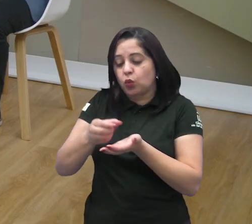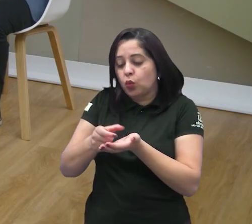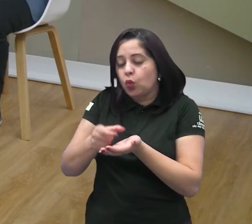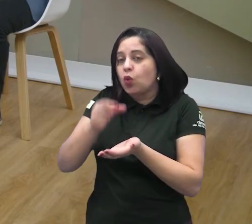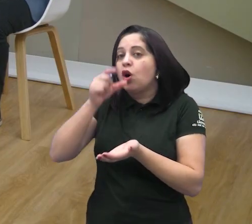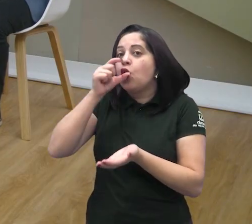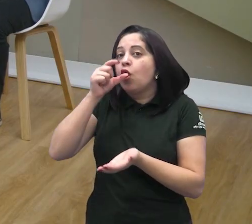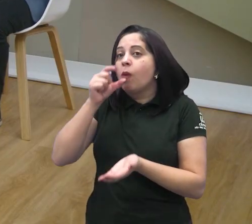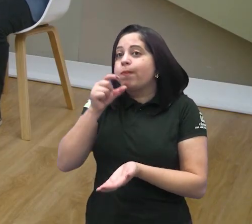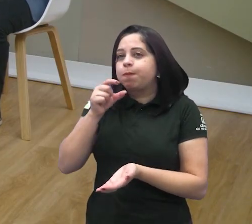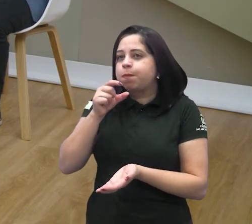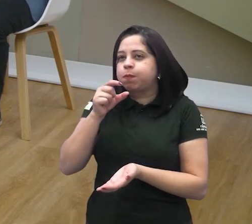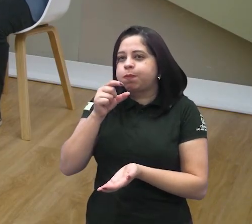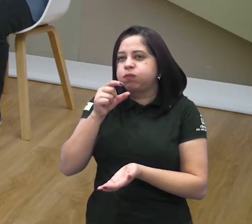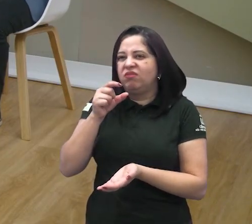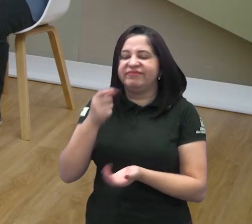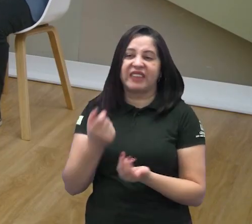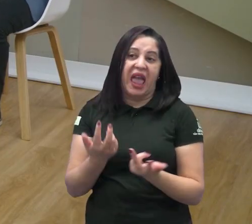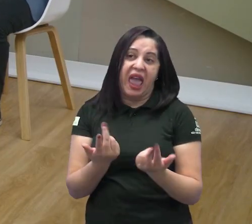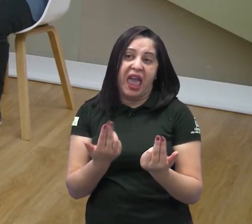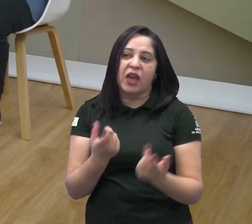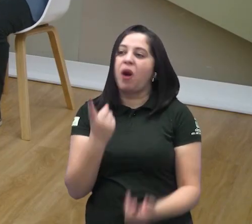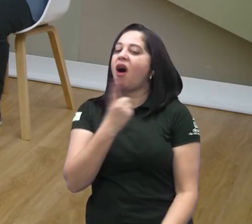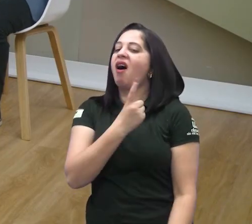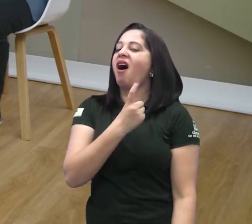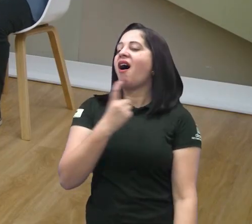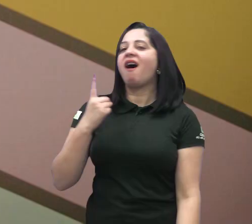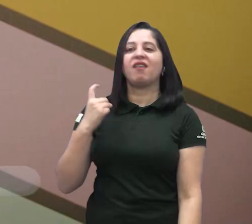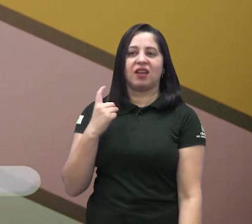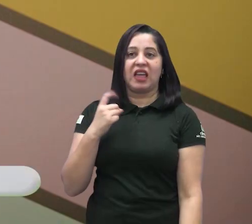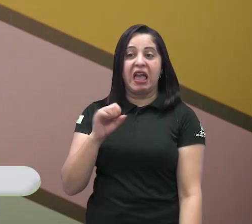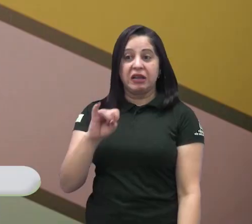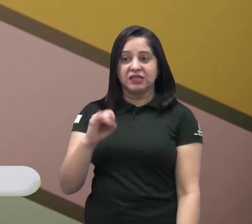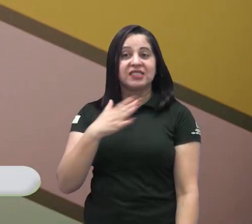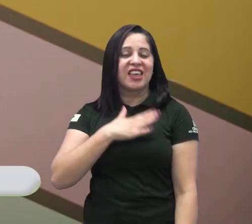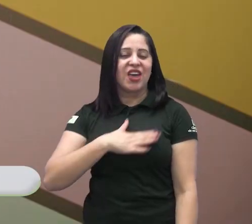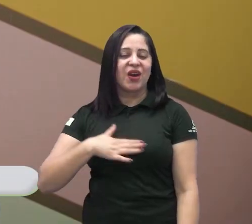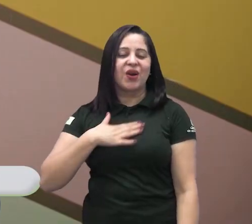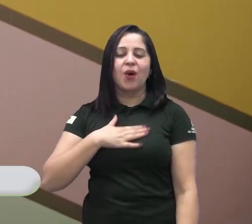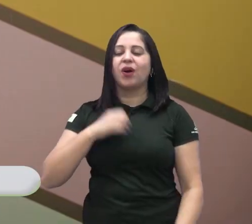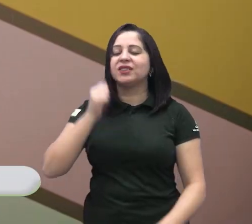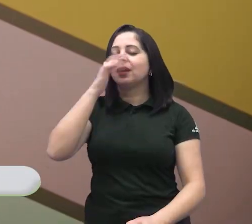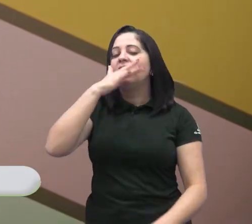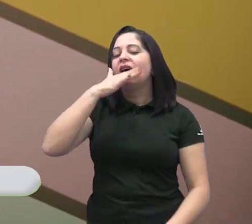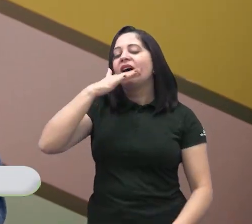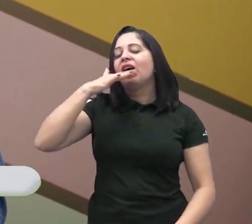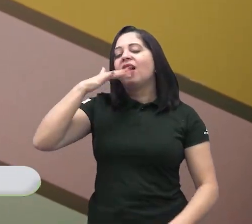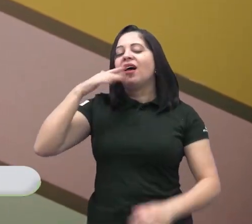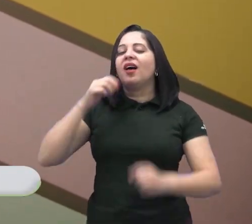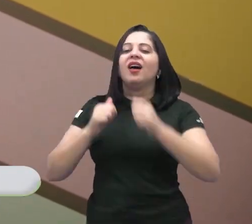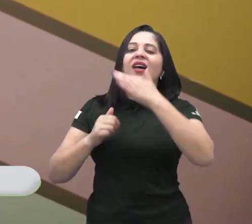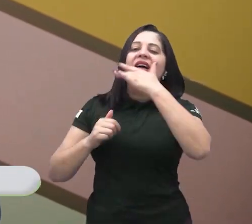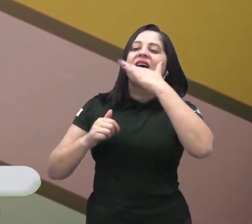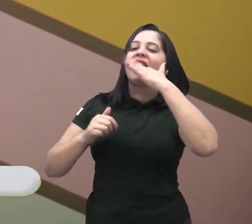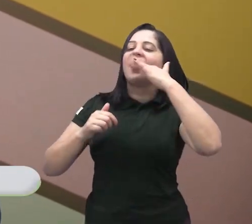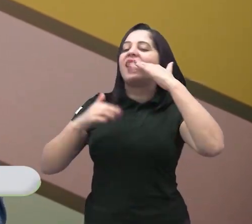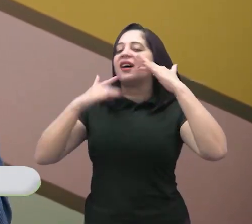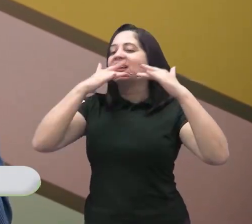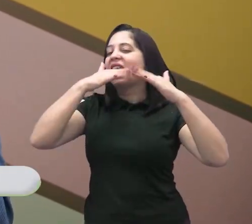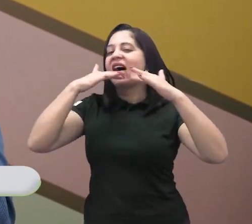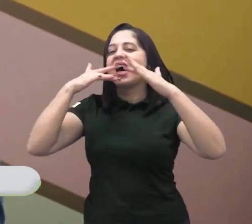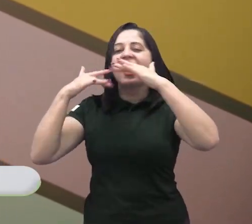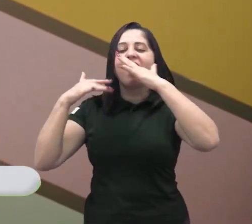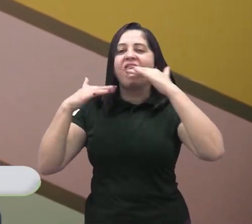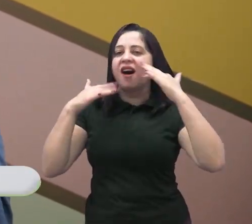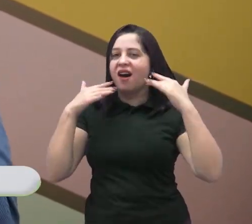é perfumaria. Para aqueles pacientes que gostam de sentir aquele hálito refrescante, aquele gostinho diferente,